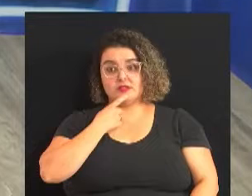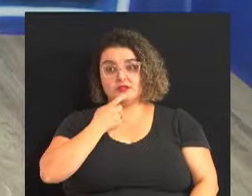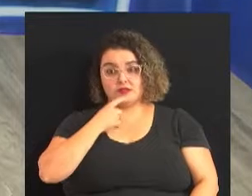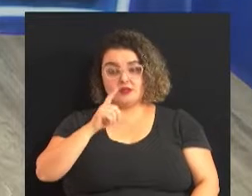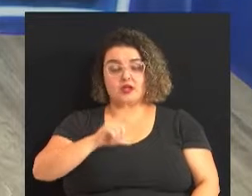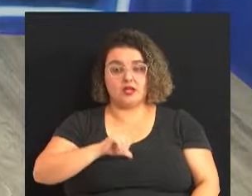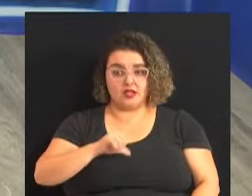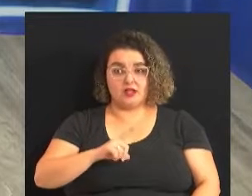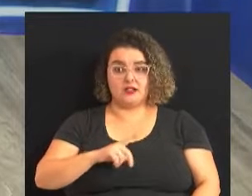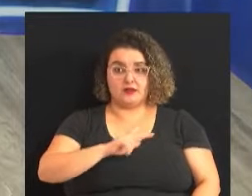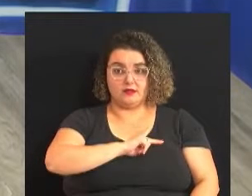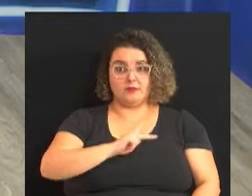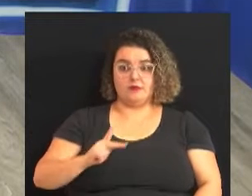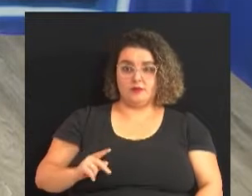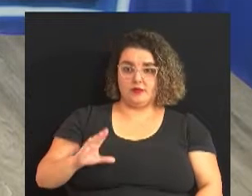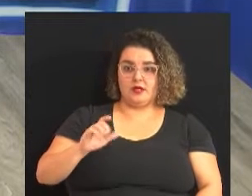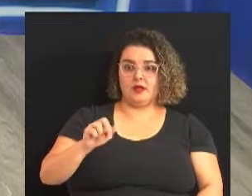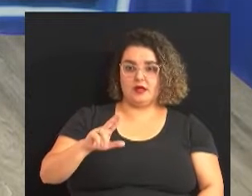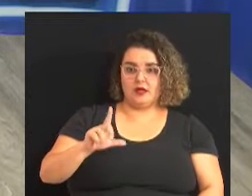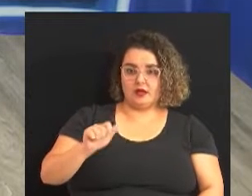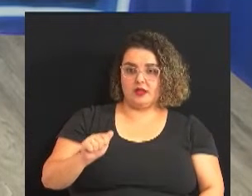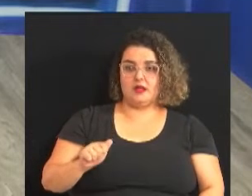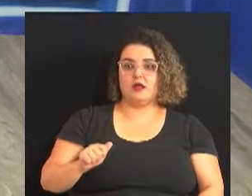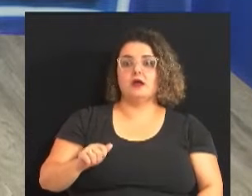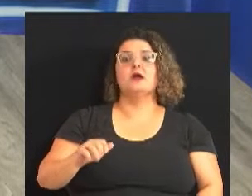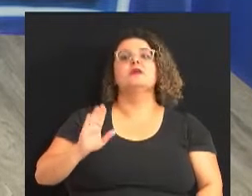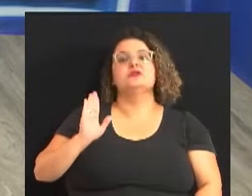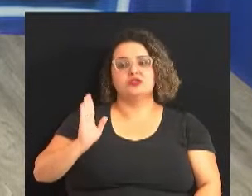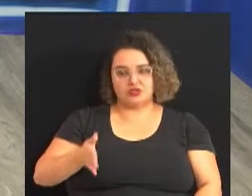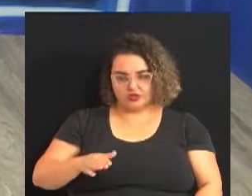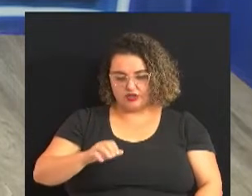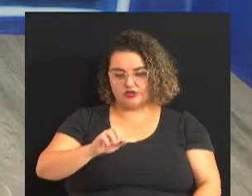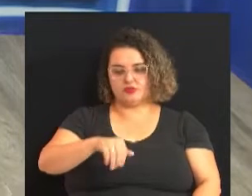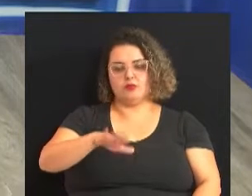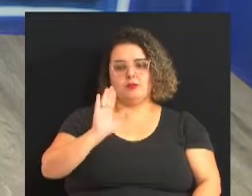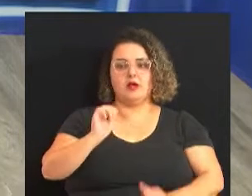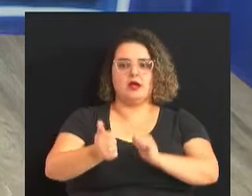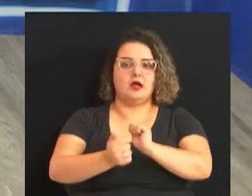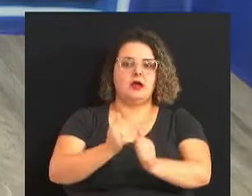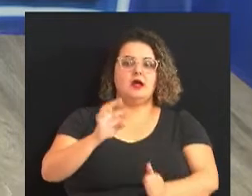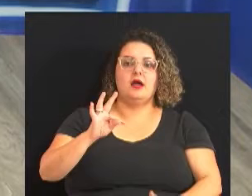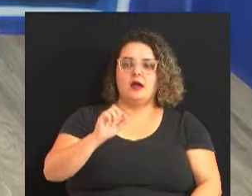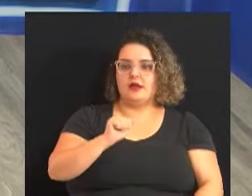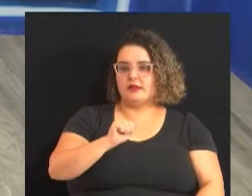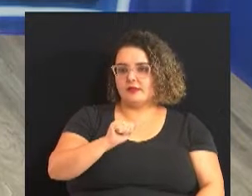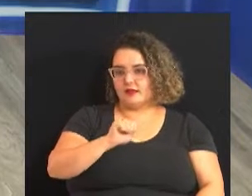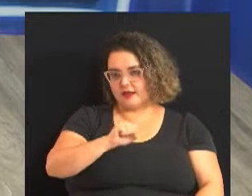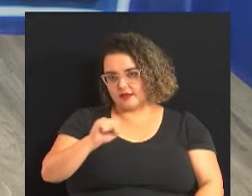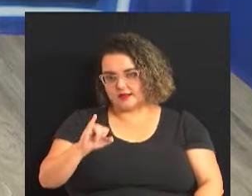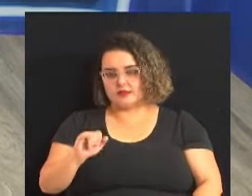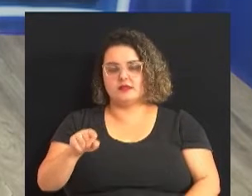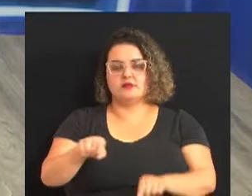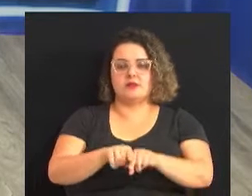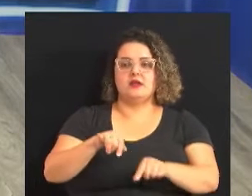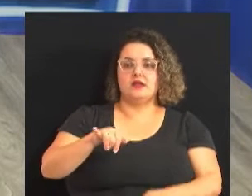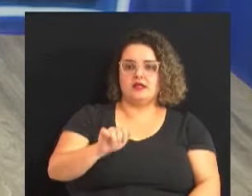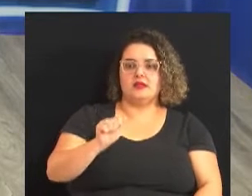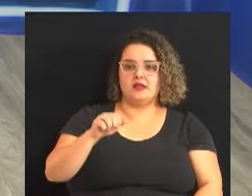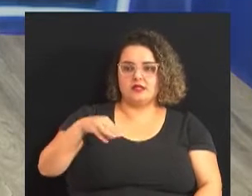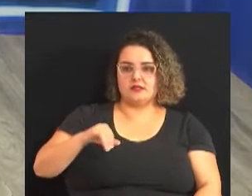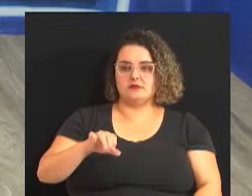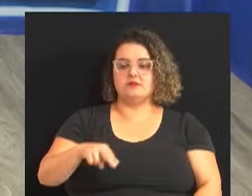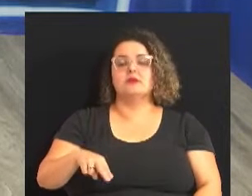como presidente a Carla Costa, que já passou aqui pelo Mais Esportes, assim como a Tássia, assim como a Yasmin. Veracruz Basquete está